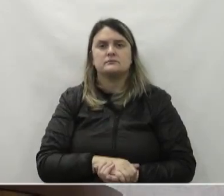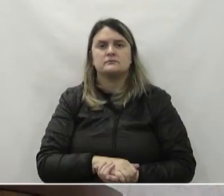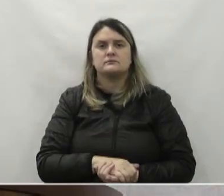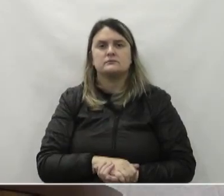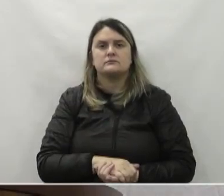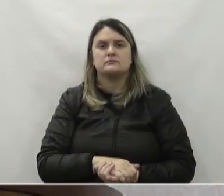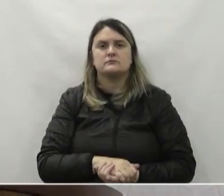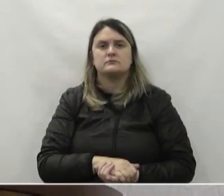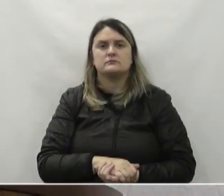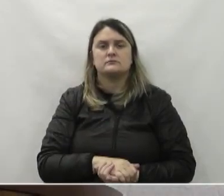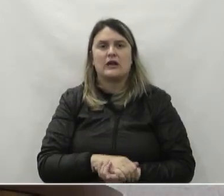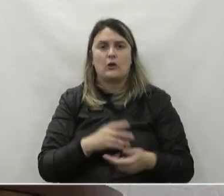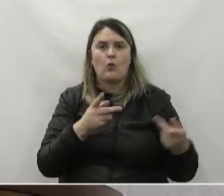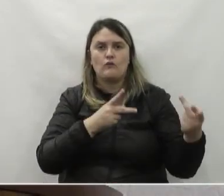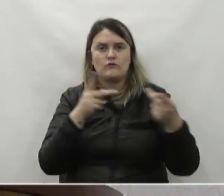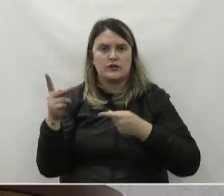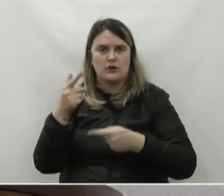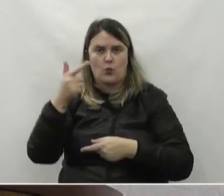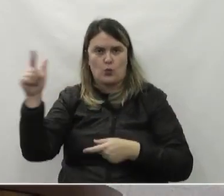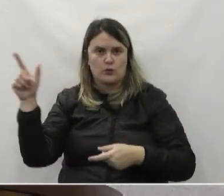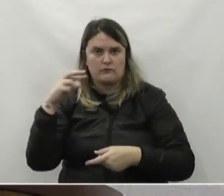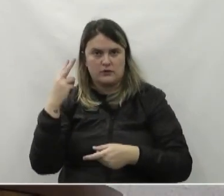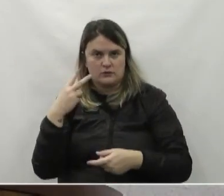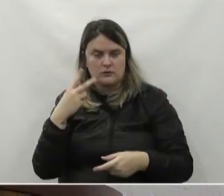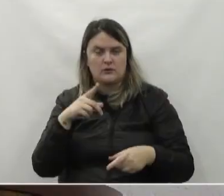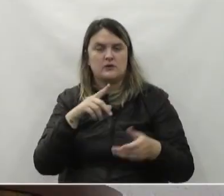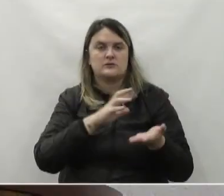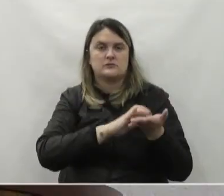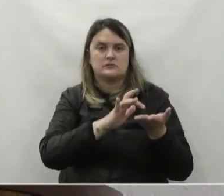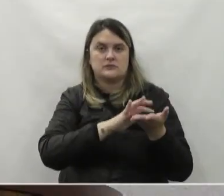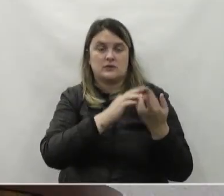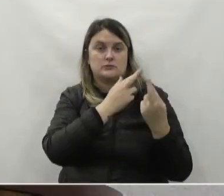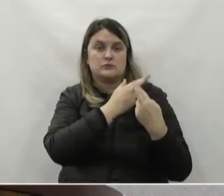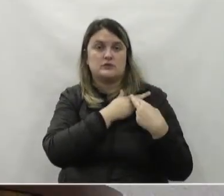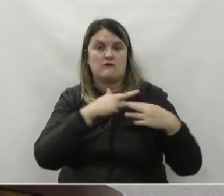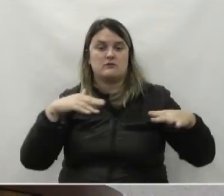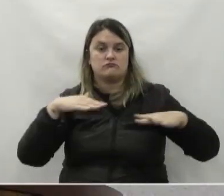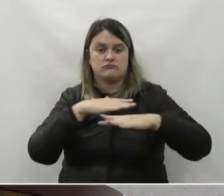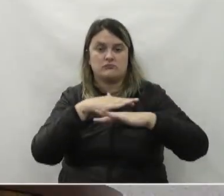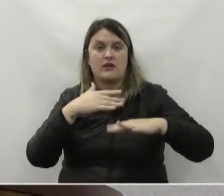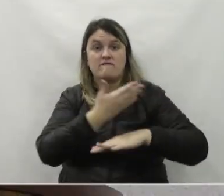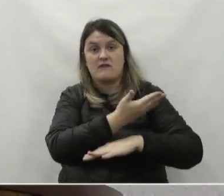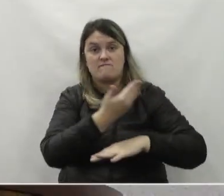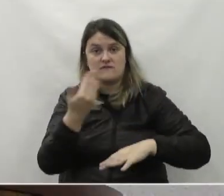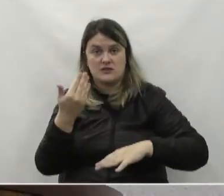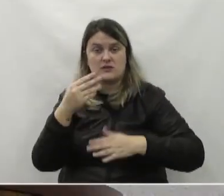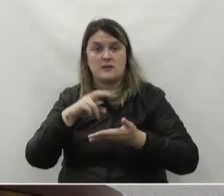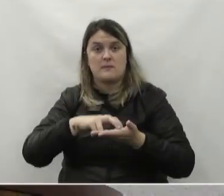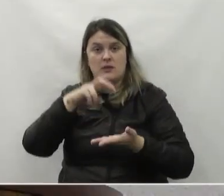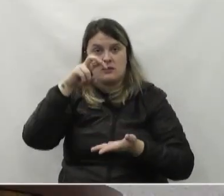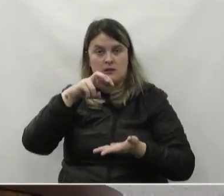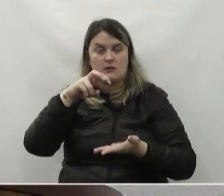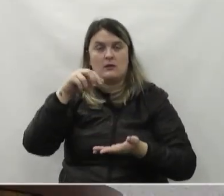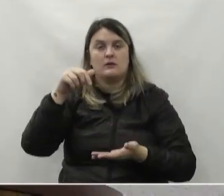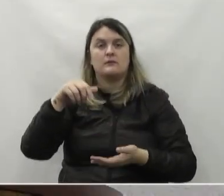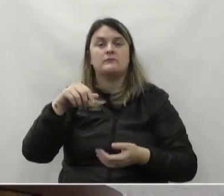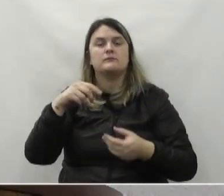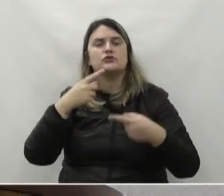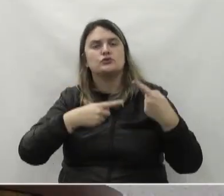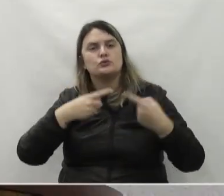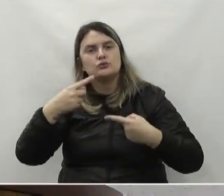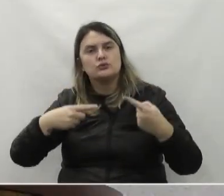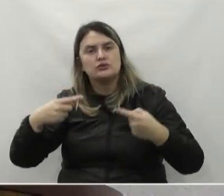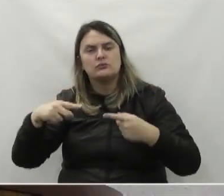aberto aí, convite a todos os vereadores, o secretário de trânsito vai estar aí nos atendendo no período da manhã, para ver